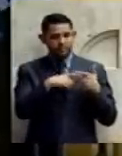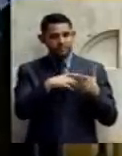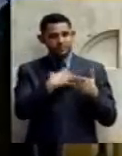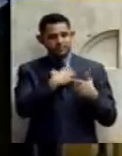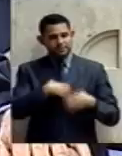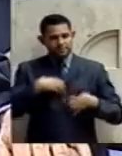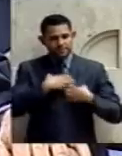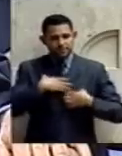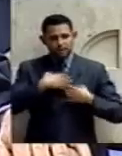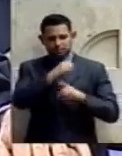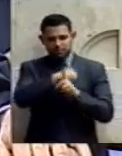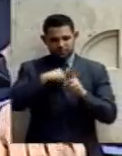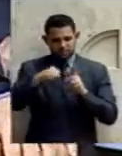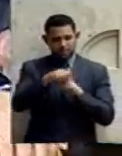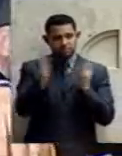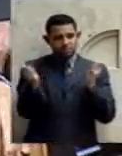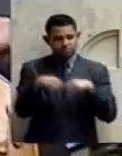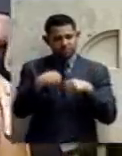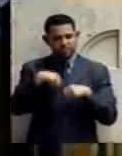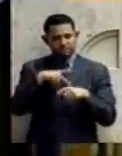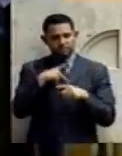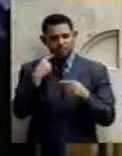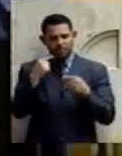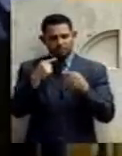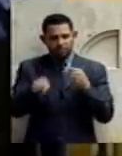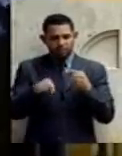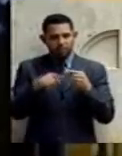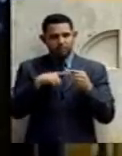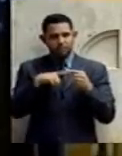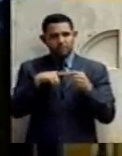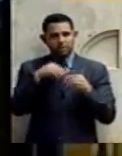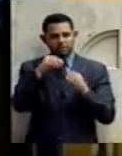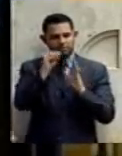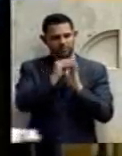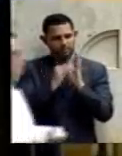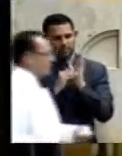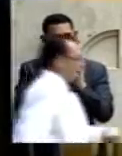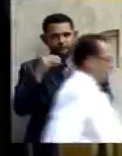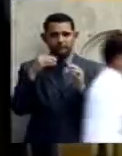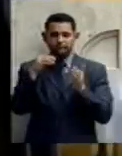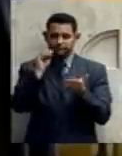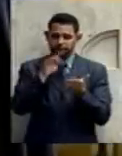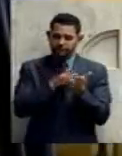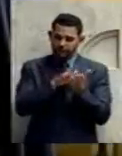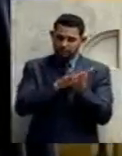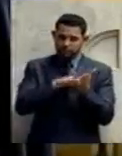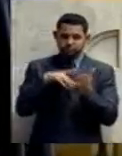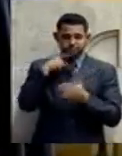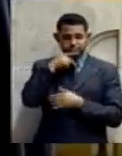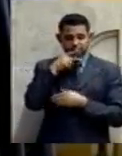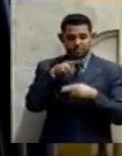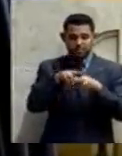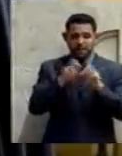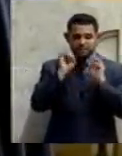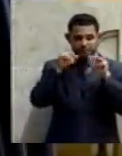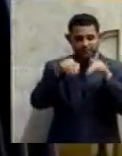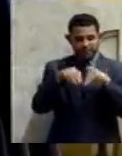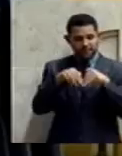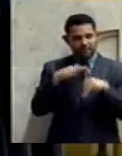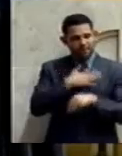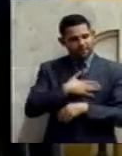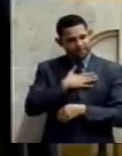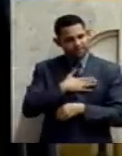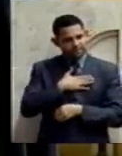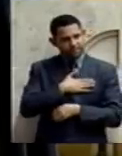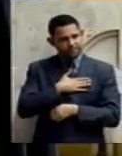expectativas da sociedade e se pusesse um freio às ações deletérias de falsos políticos. Por fim, querido